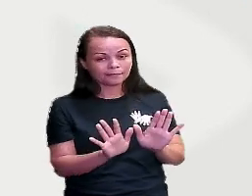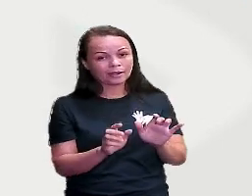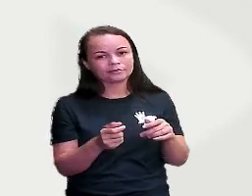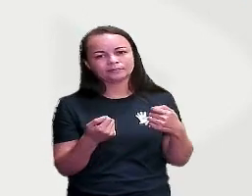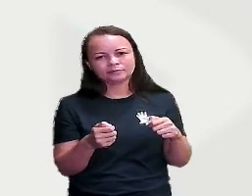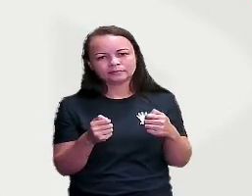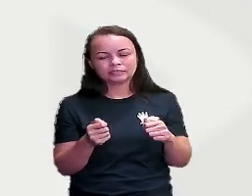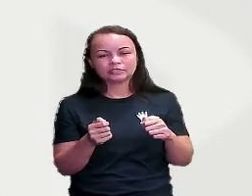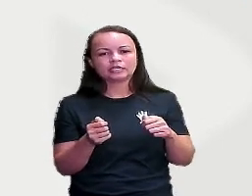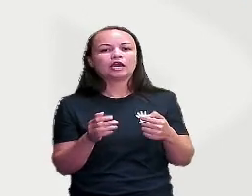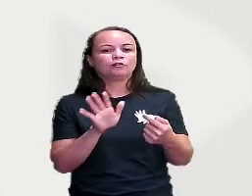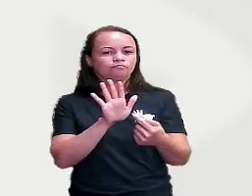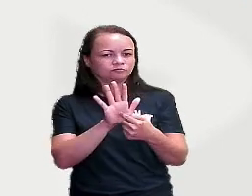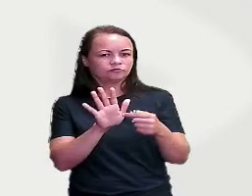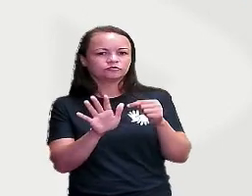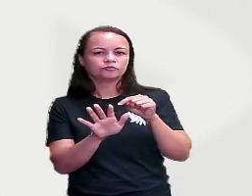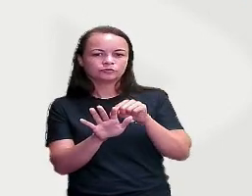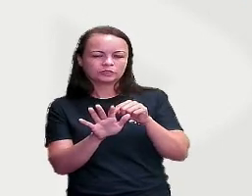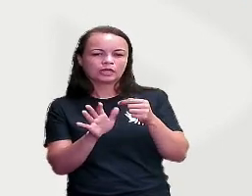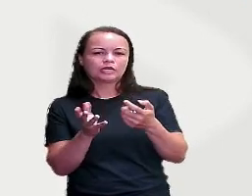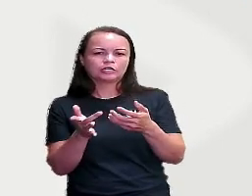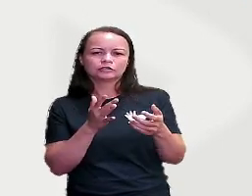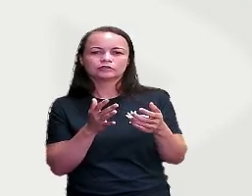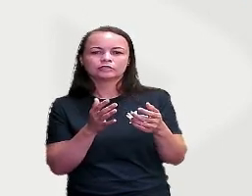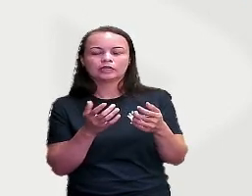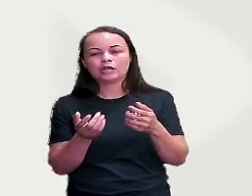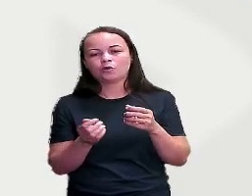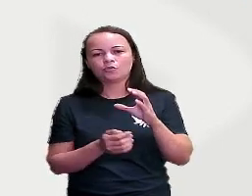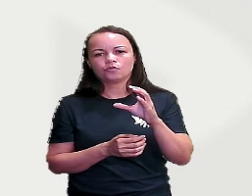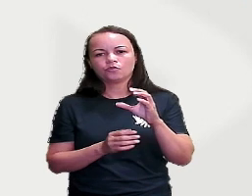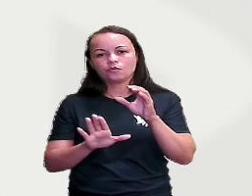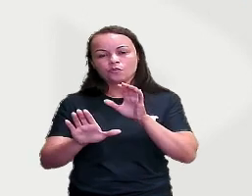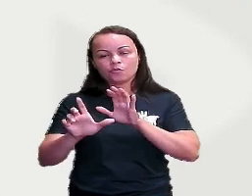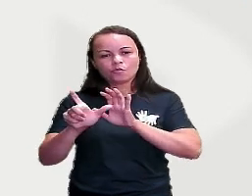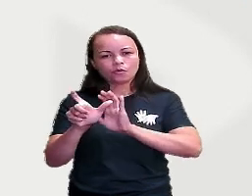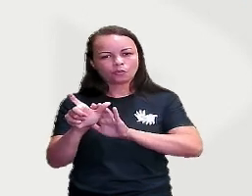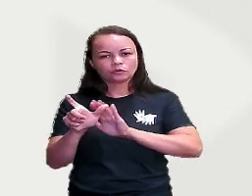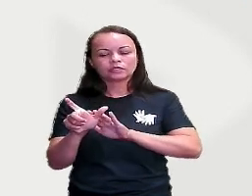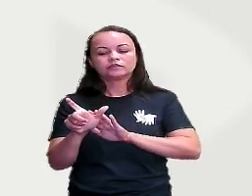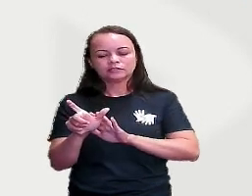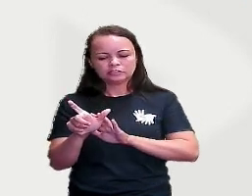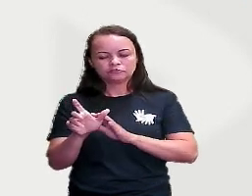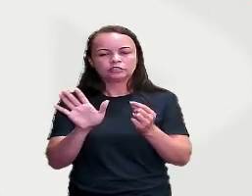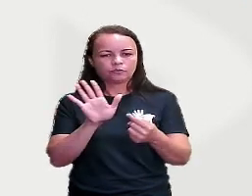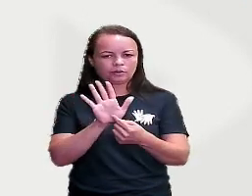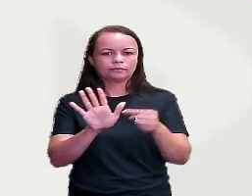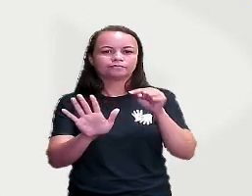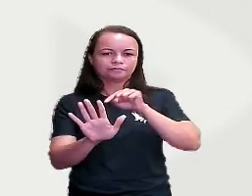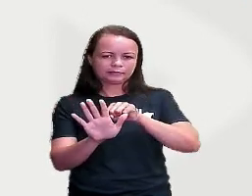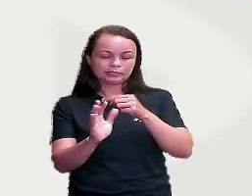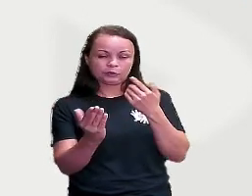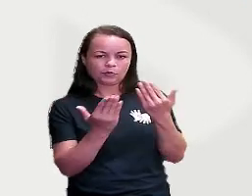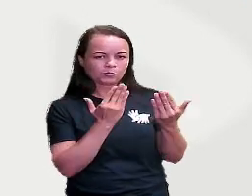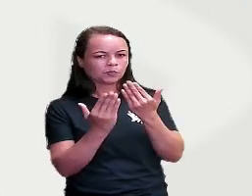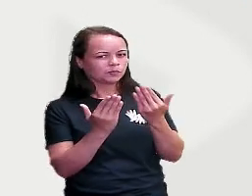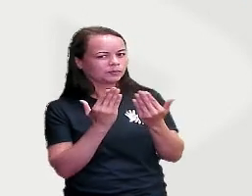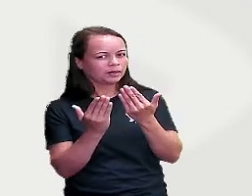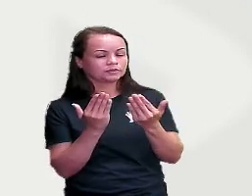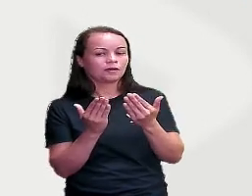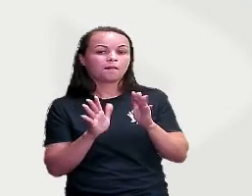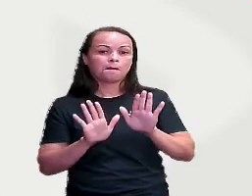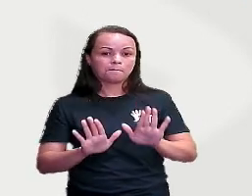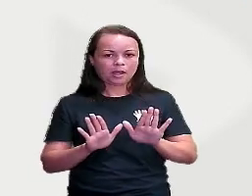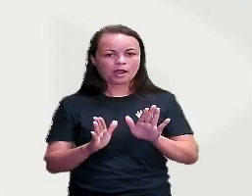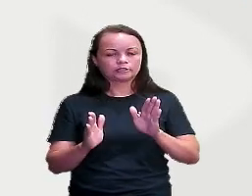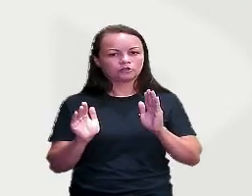que isso é uma figura de linguagem, isso aí é um sentido conotativo. Então, a metáfora, quando eu utilizo de uma comparação, porém, eu